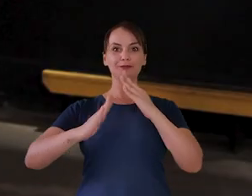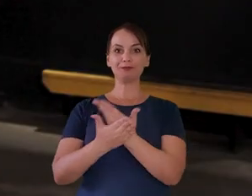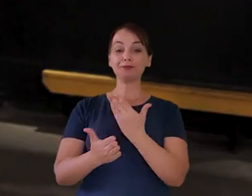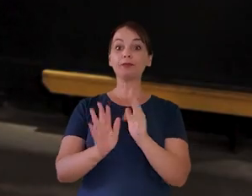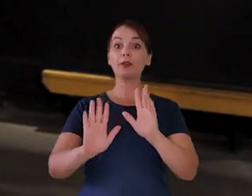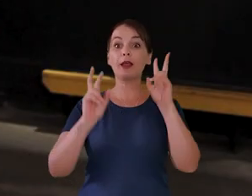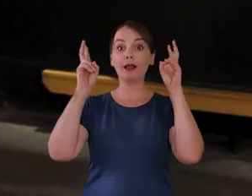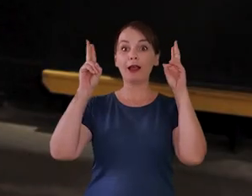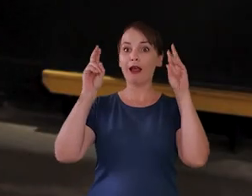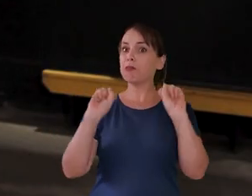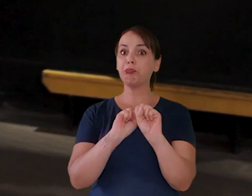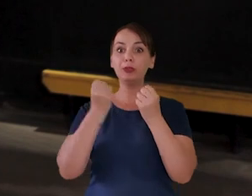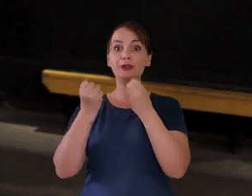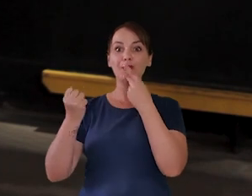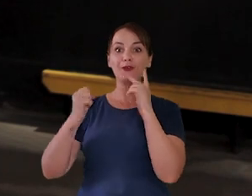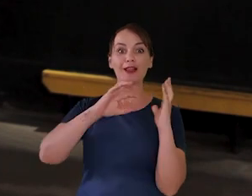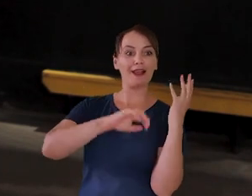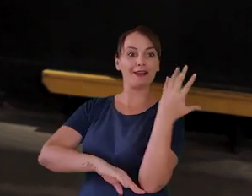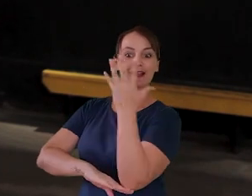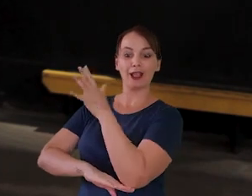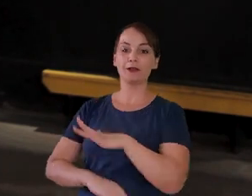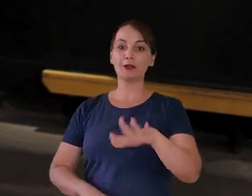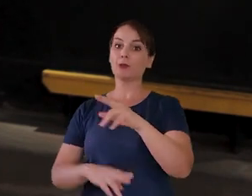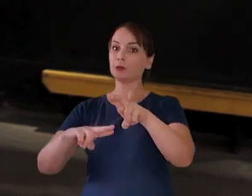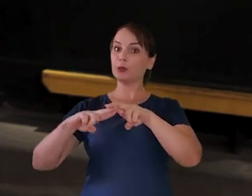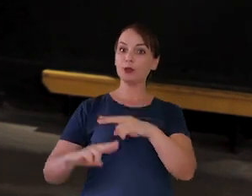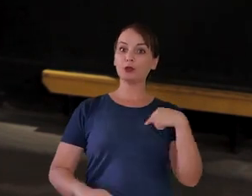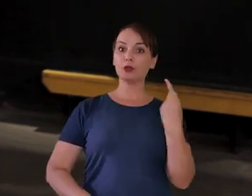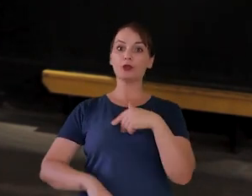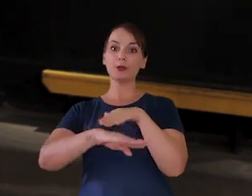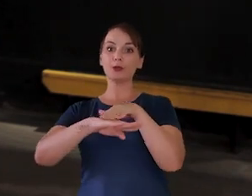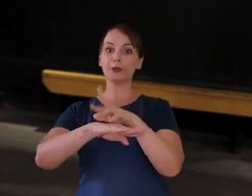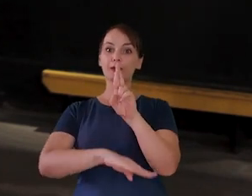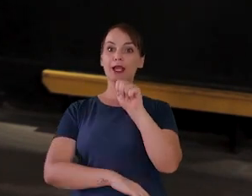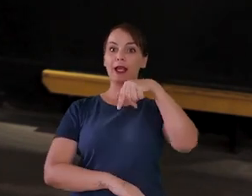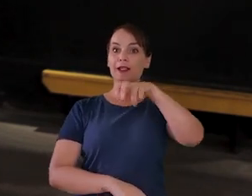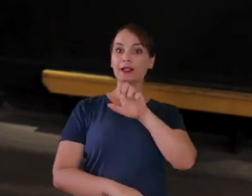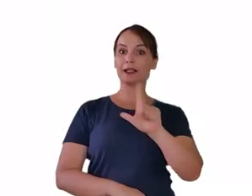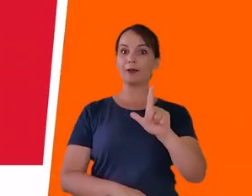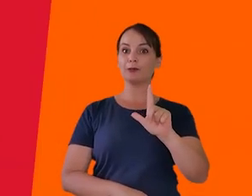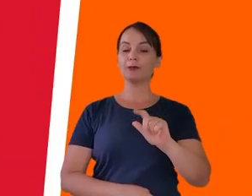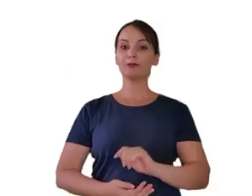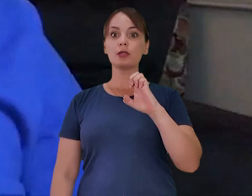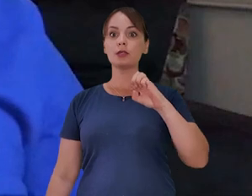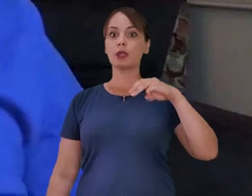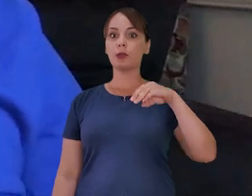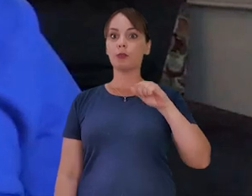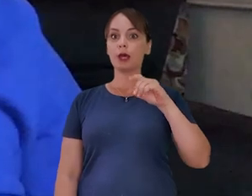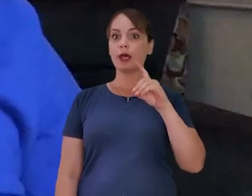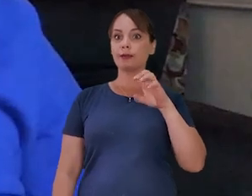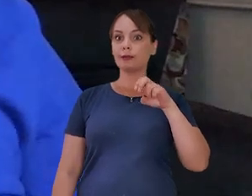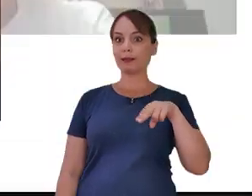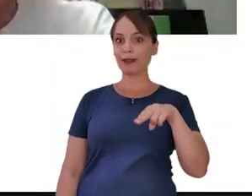em água, é impossível não falar em meio ambiente. E é por isso que a gente vai conversar com a Raquel, lá do CEMADEM. Tudo